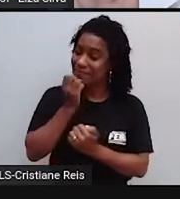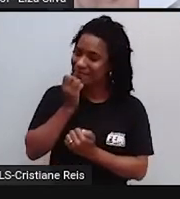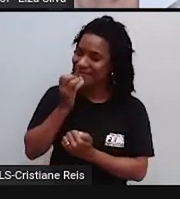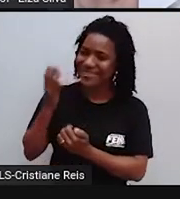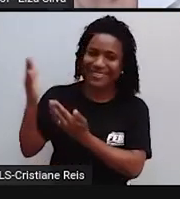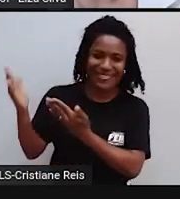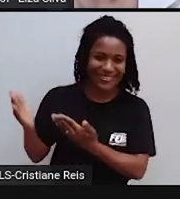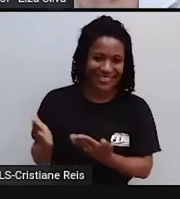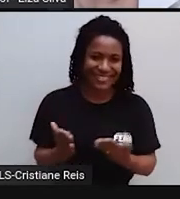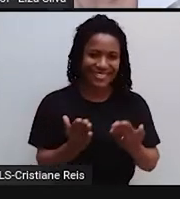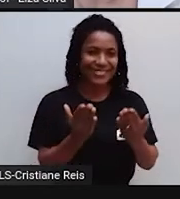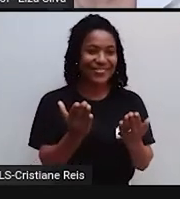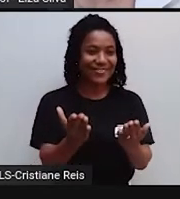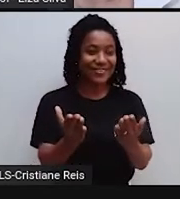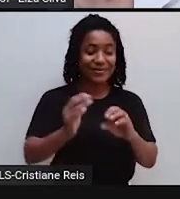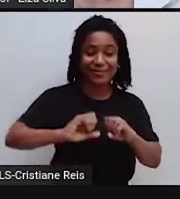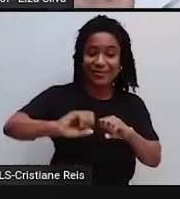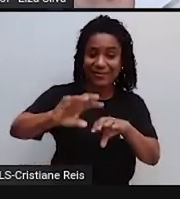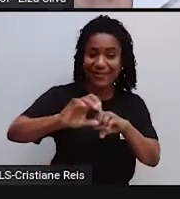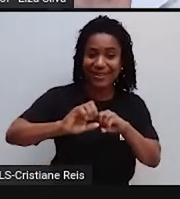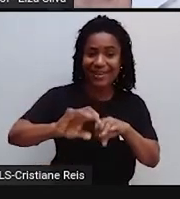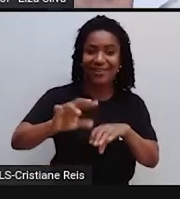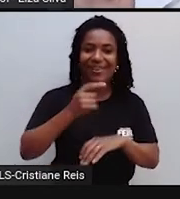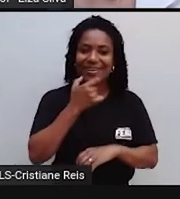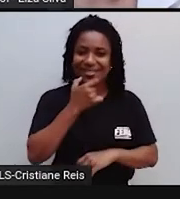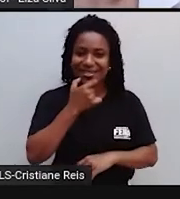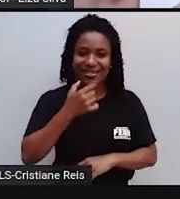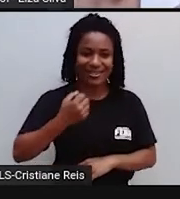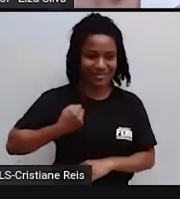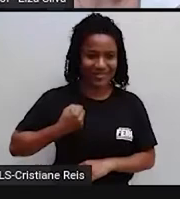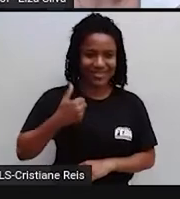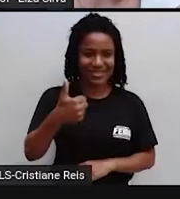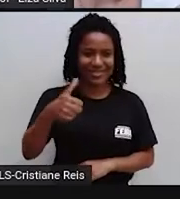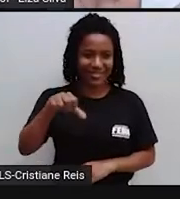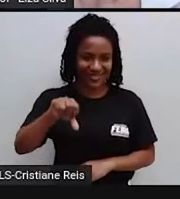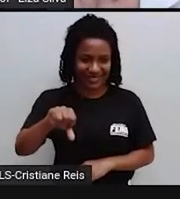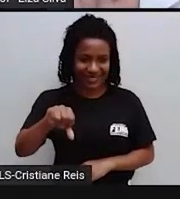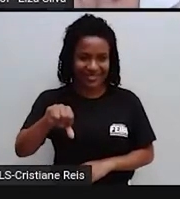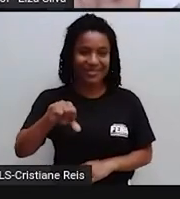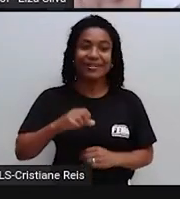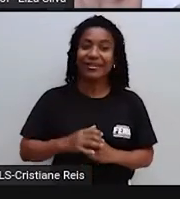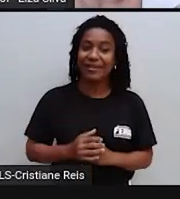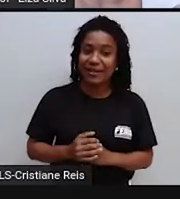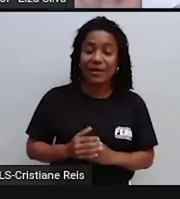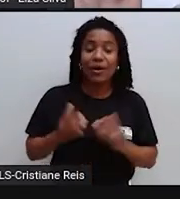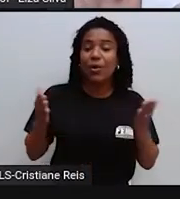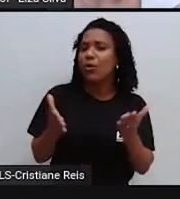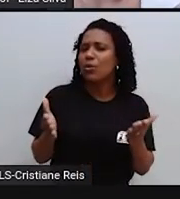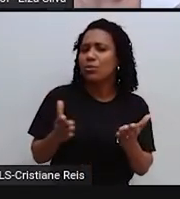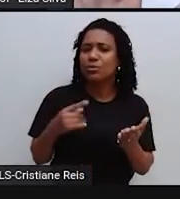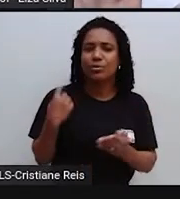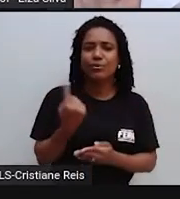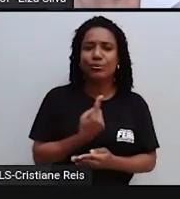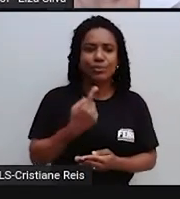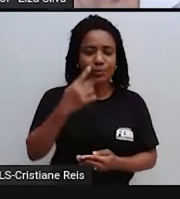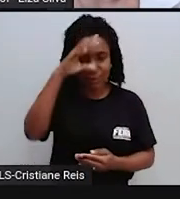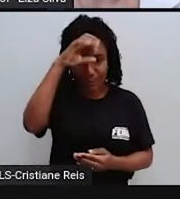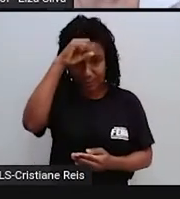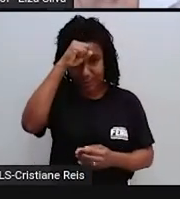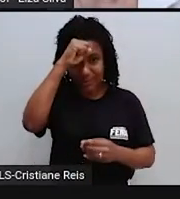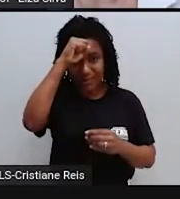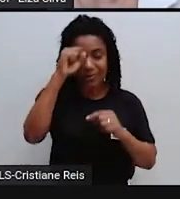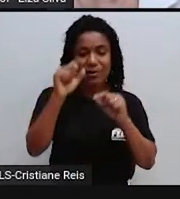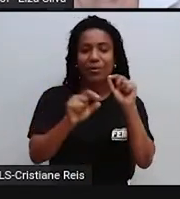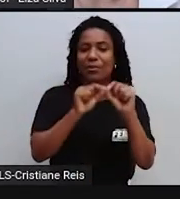Sejam bem-vindos à nossa aula de inglês número 19. E hoje o que vamos estudar?